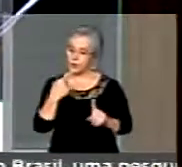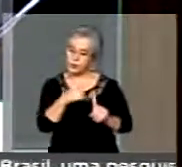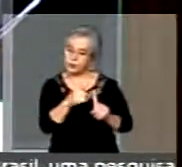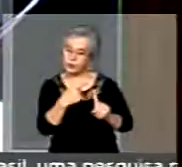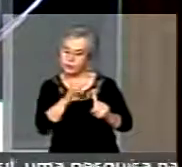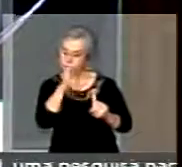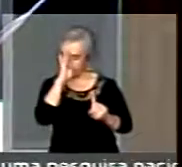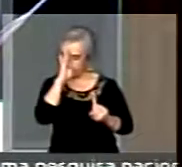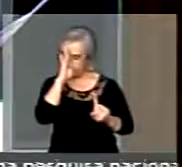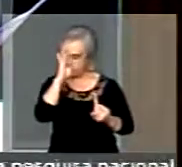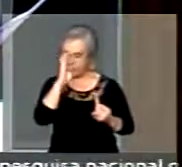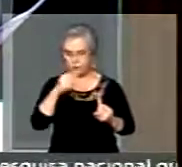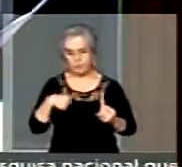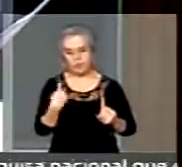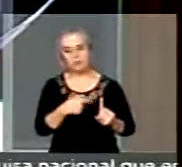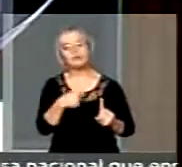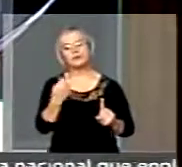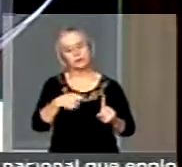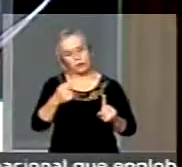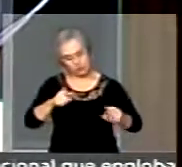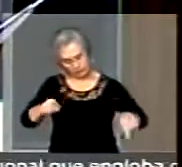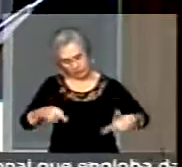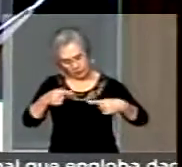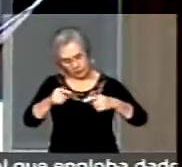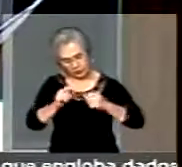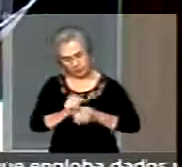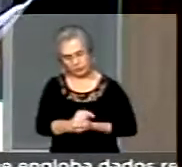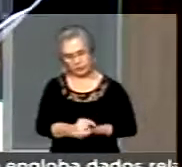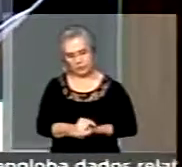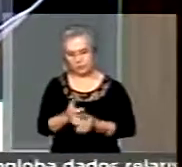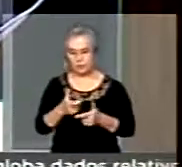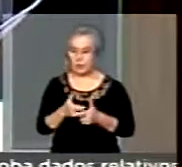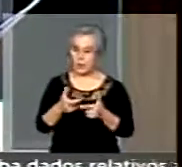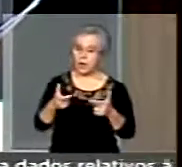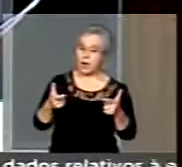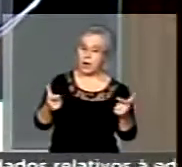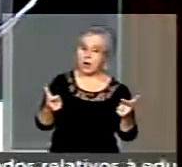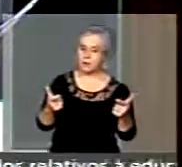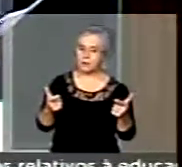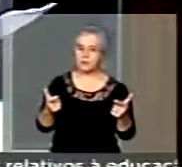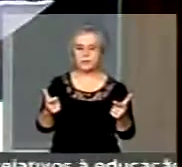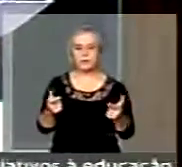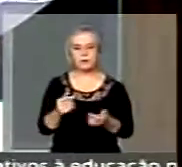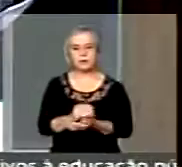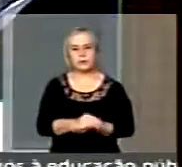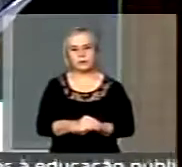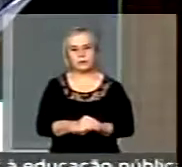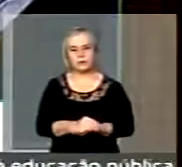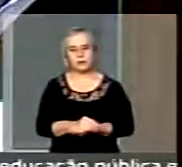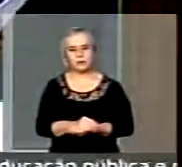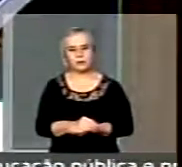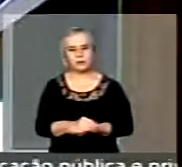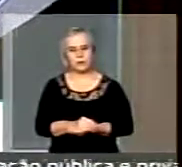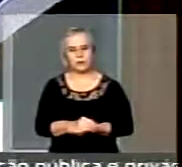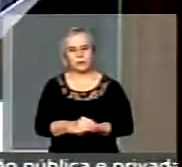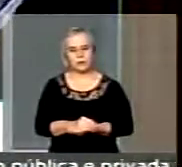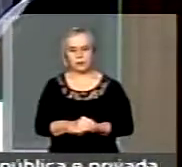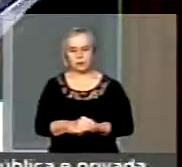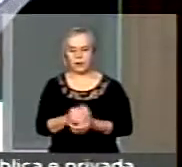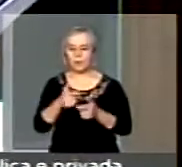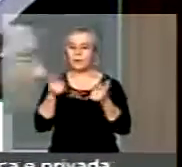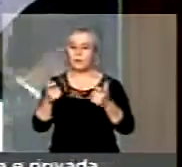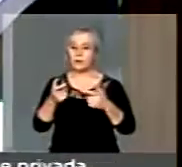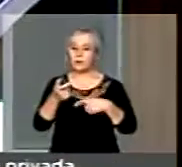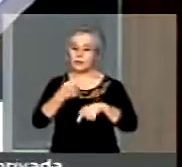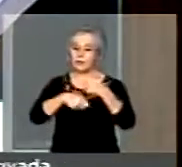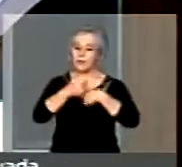nossos governantes têm que enfrentar: ampliar a tímida inserção do Brasil no mercado